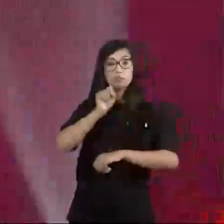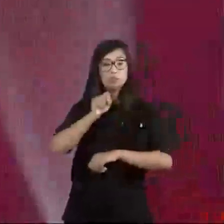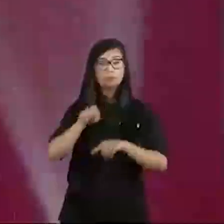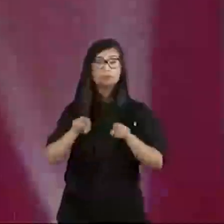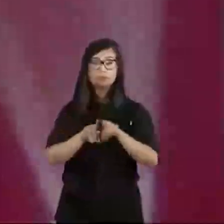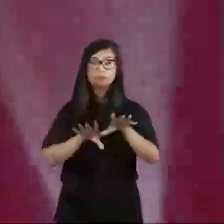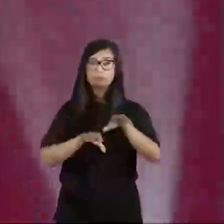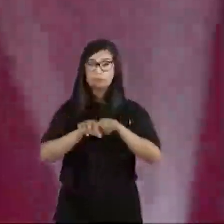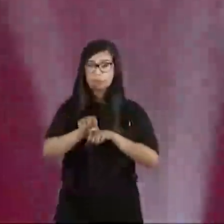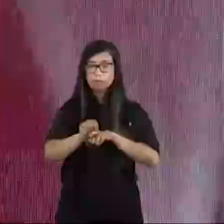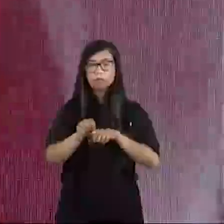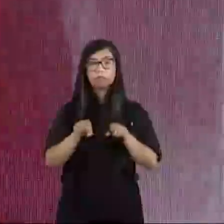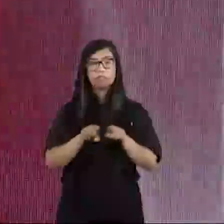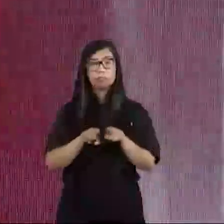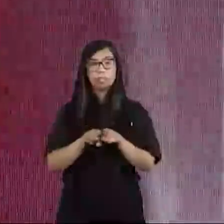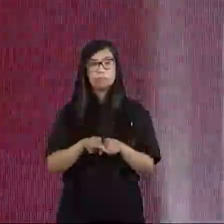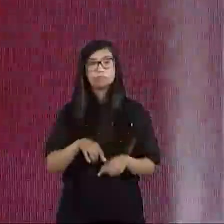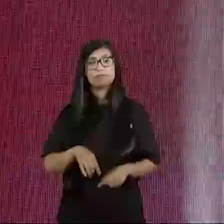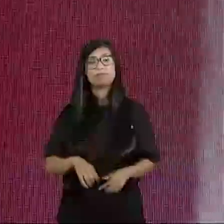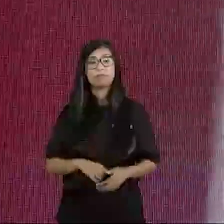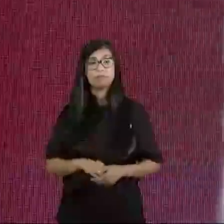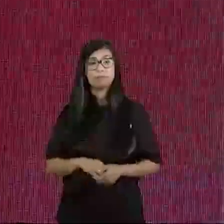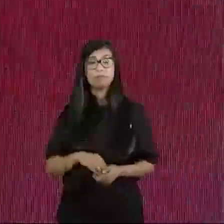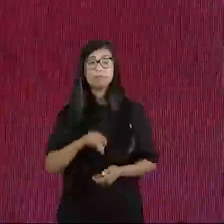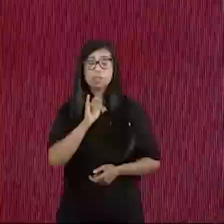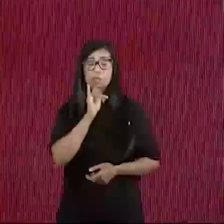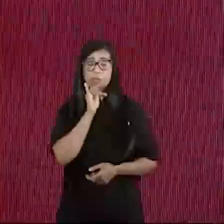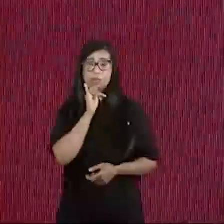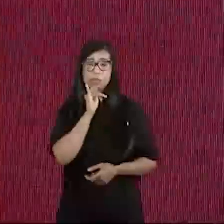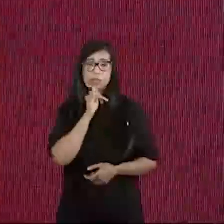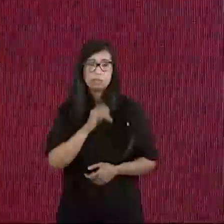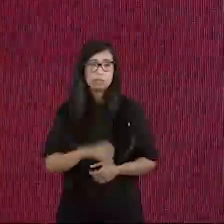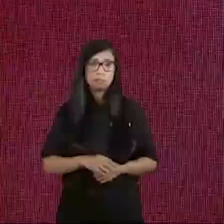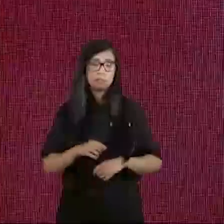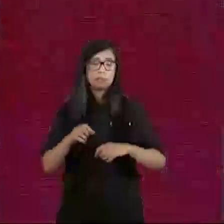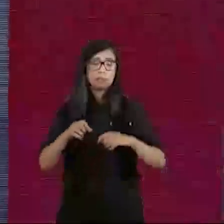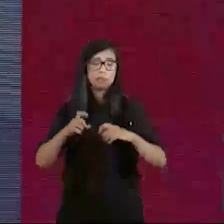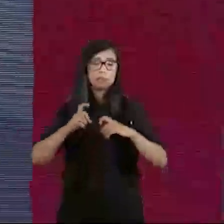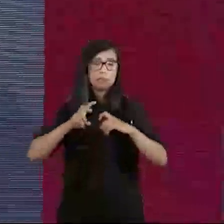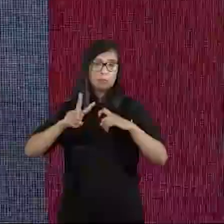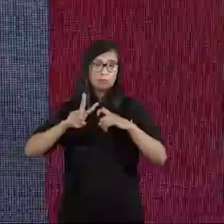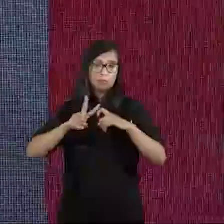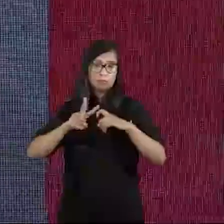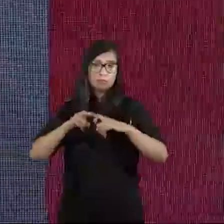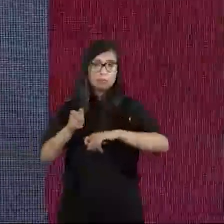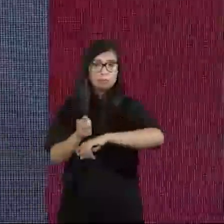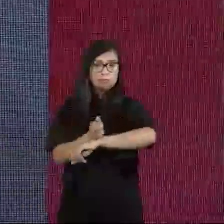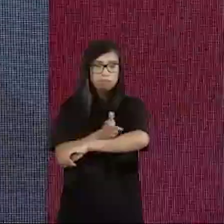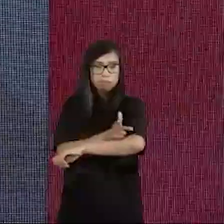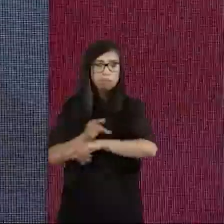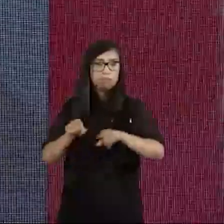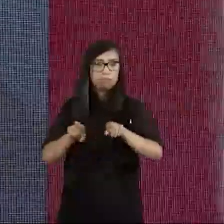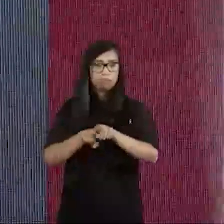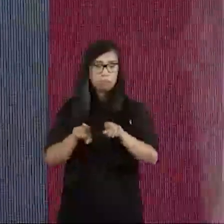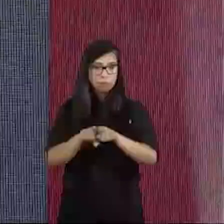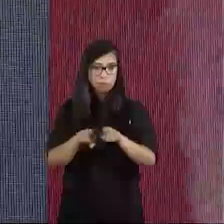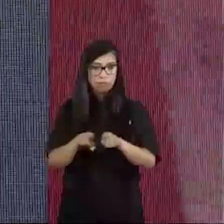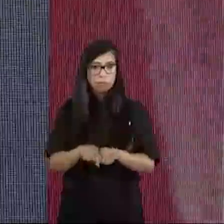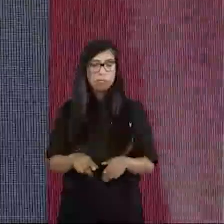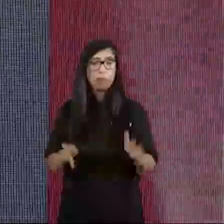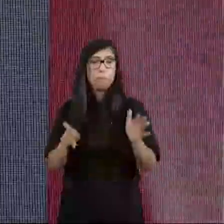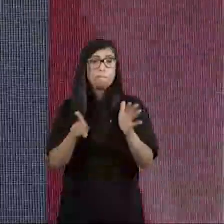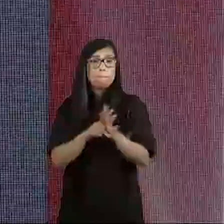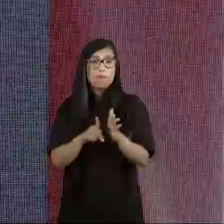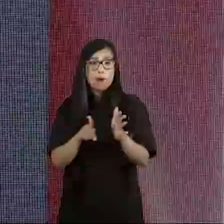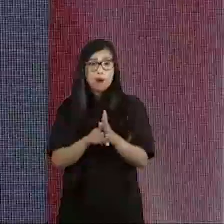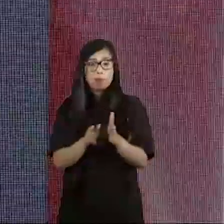de clínica médica de pequenos animais e também de dermatologia veterinária pela Equalis. É autora de capítulo do livro